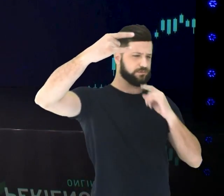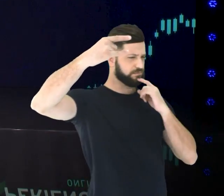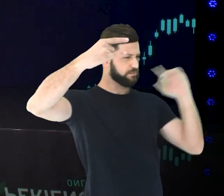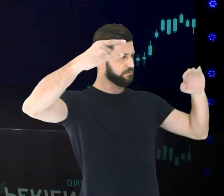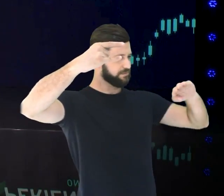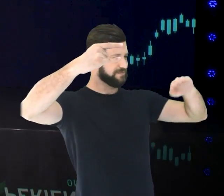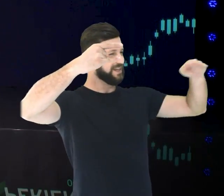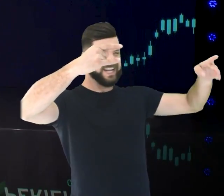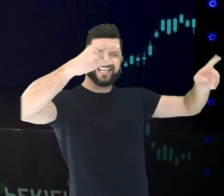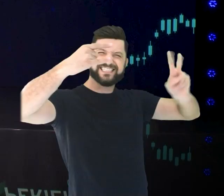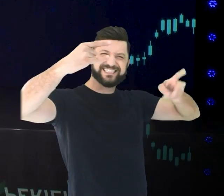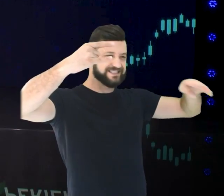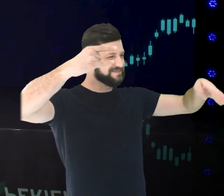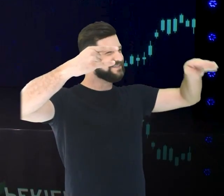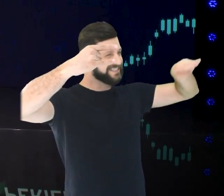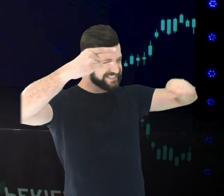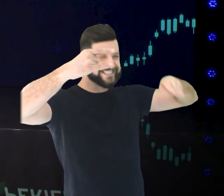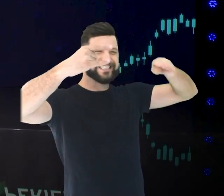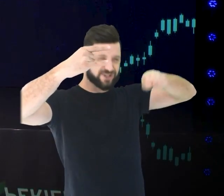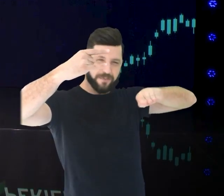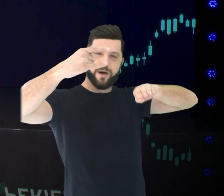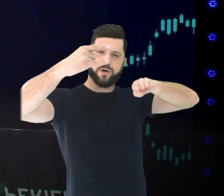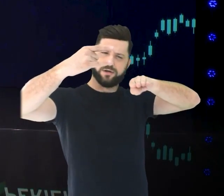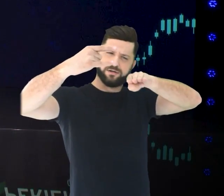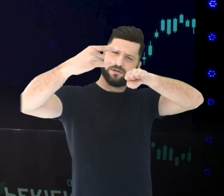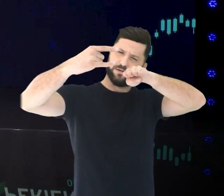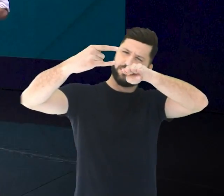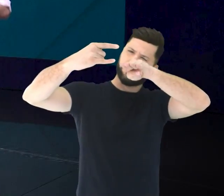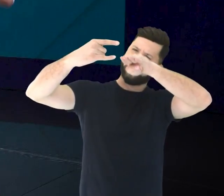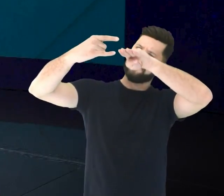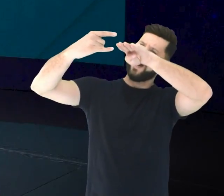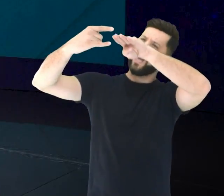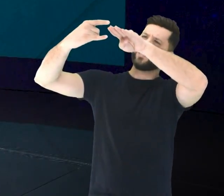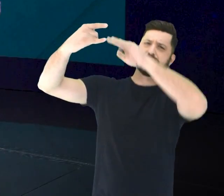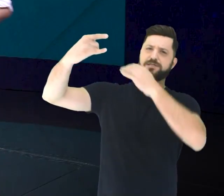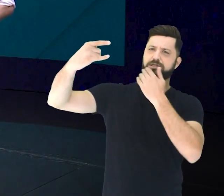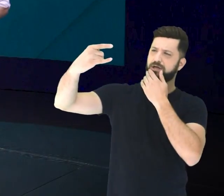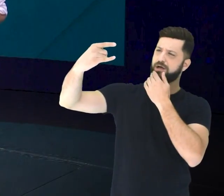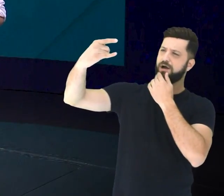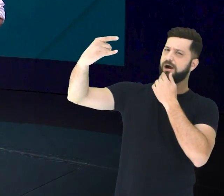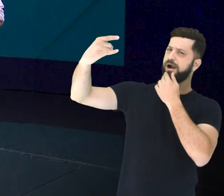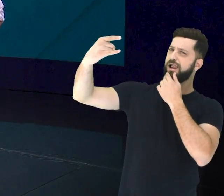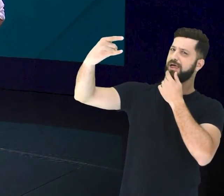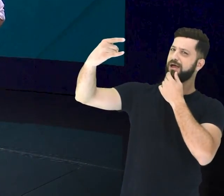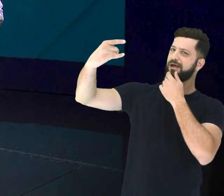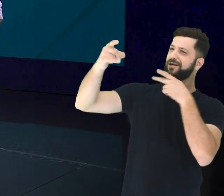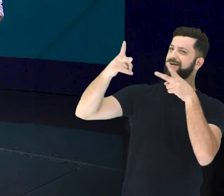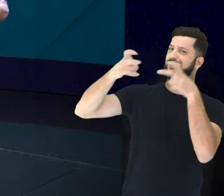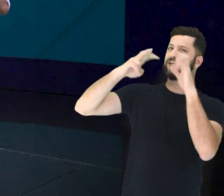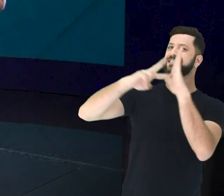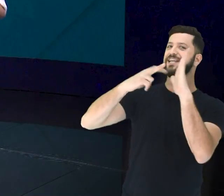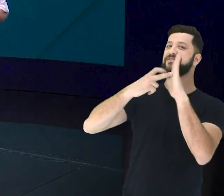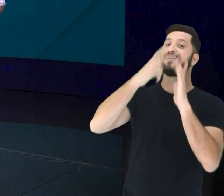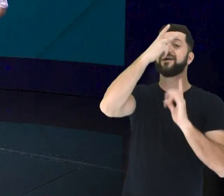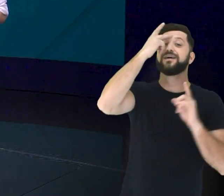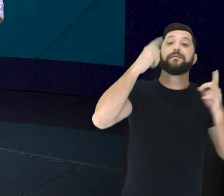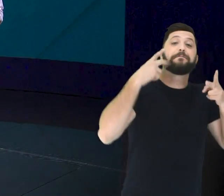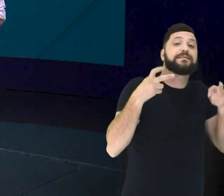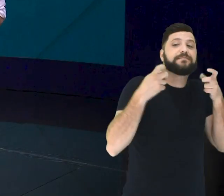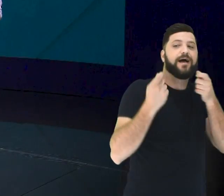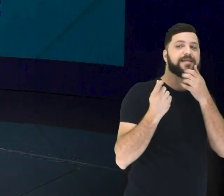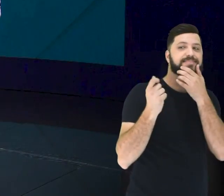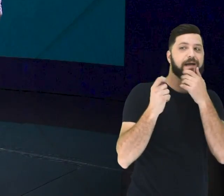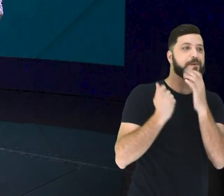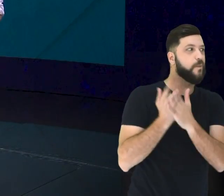desta aquele preço e os vendedores não começam a atuar vendendo de forma eufórica para derrubar o preço e voltar para dentro da lateralização porque eles